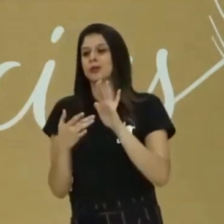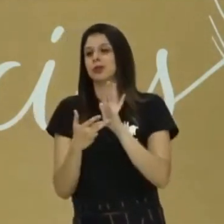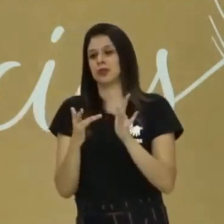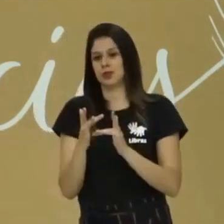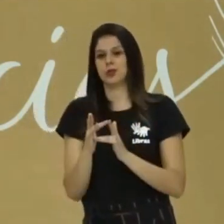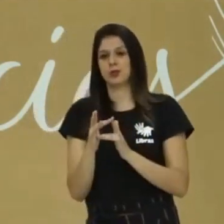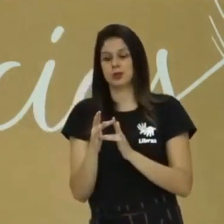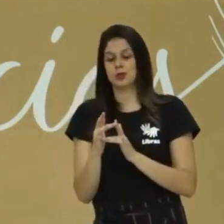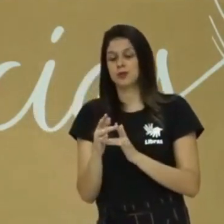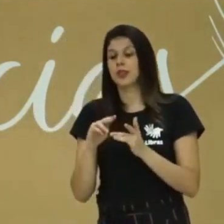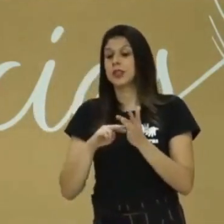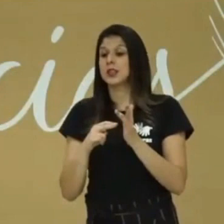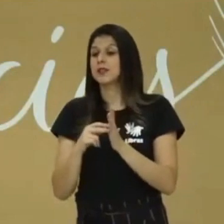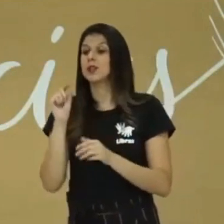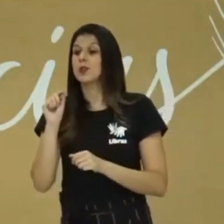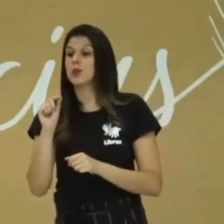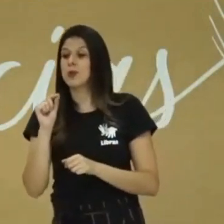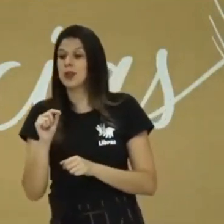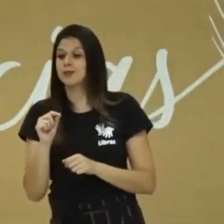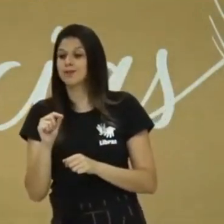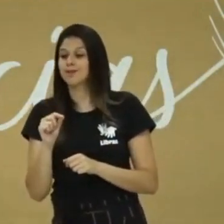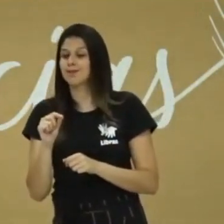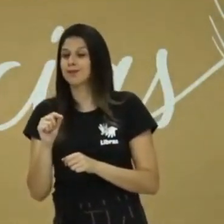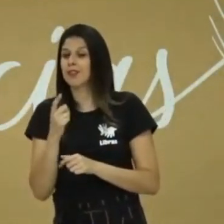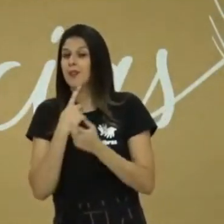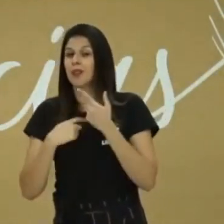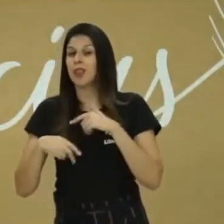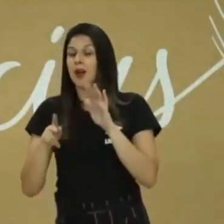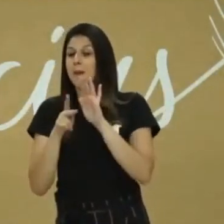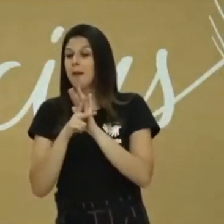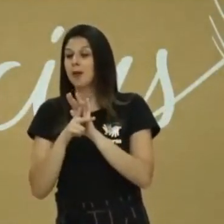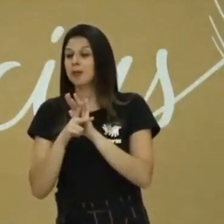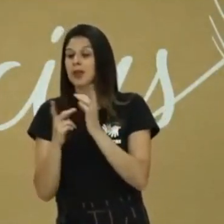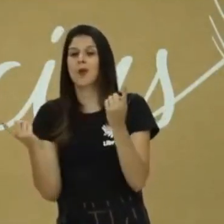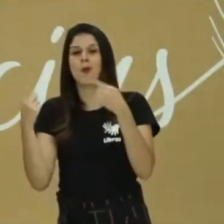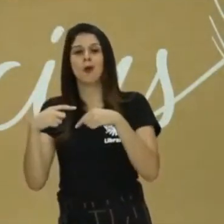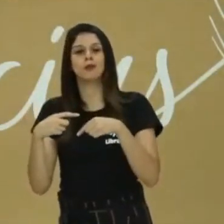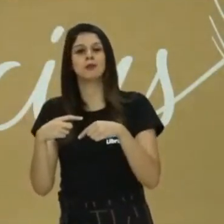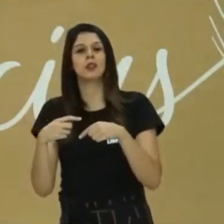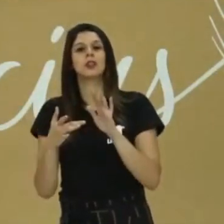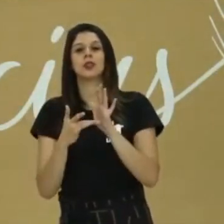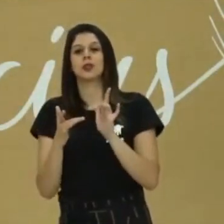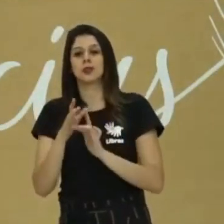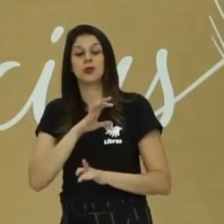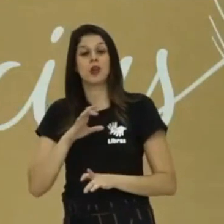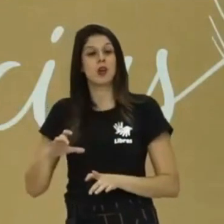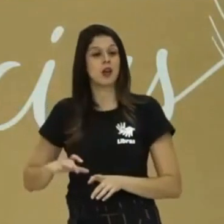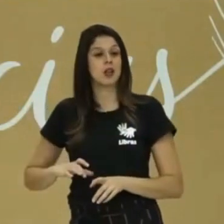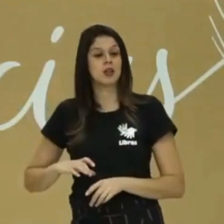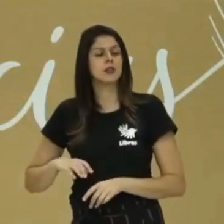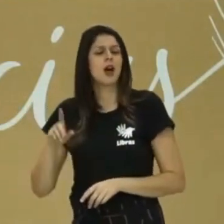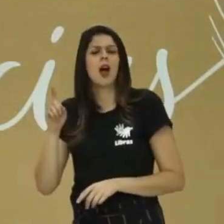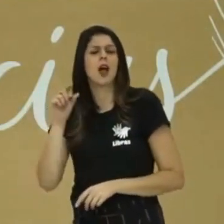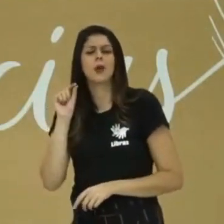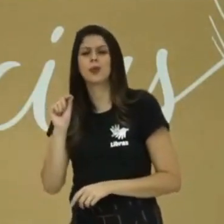O que está por trás isso é o Espírito do Anticristo e o que é que é o Espírito do Anticristo o Espírito do Anticristo